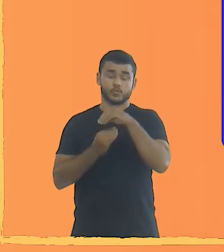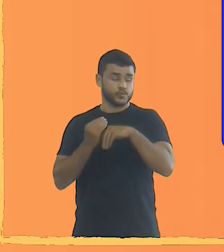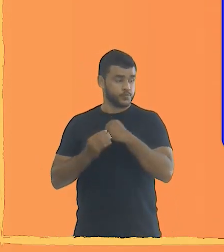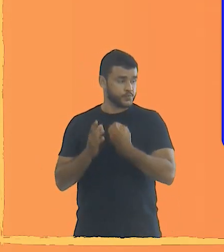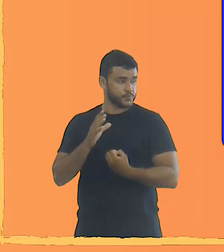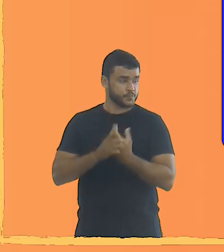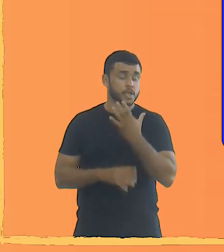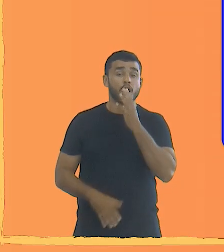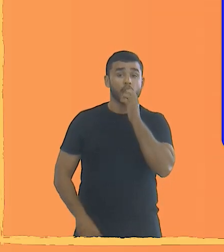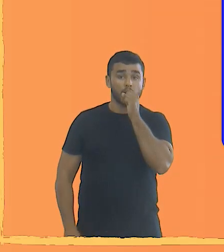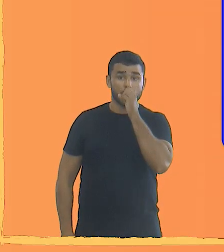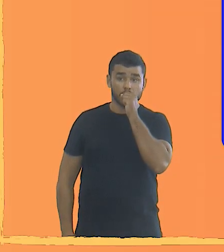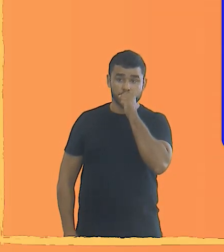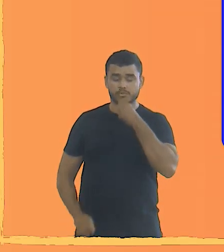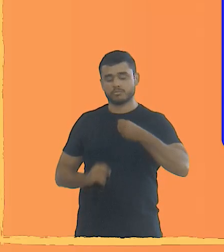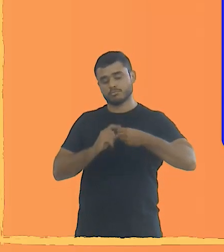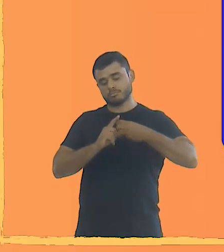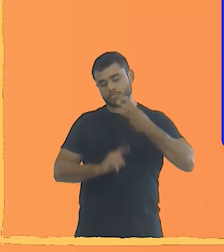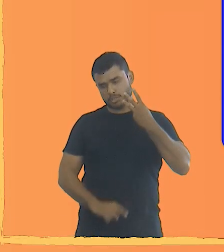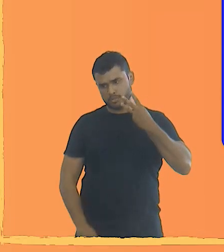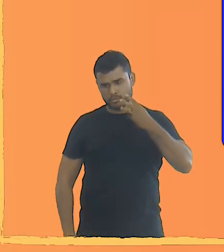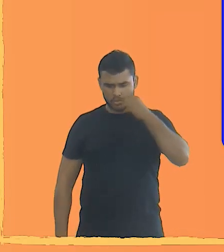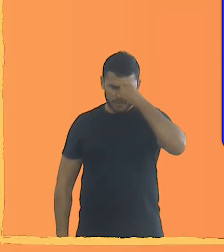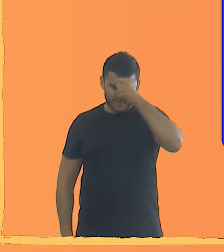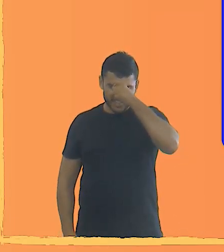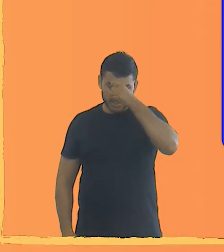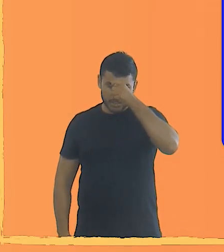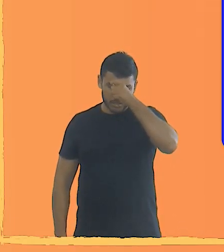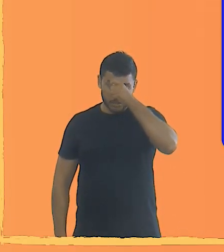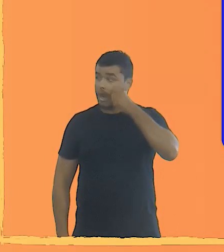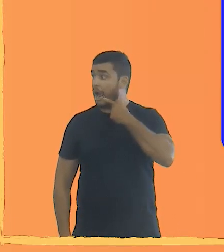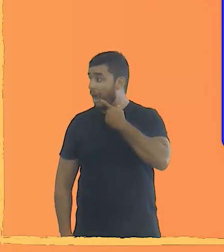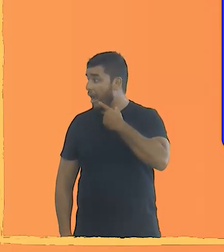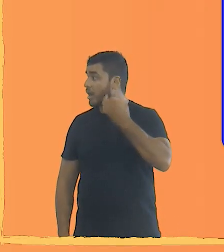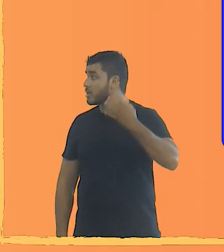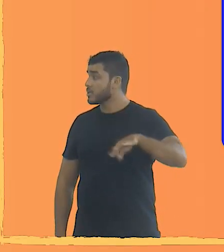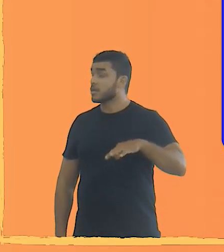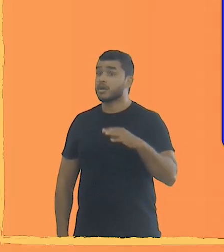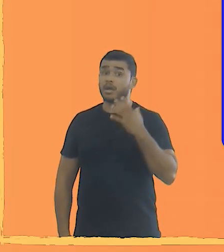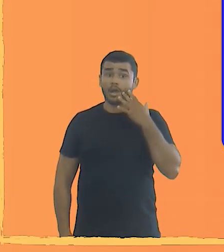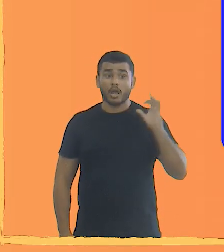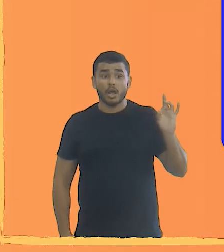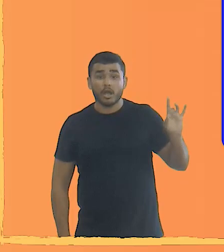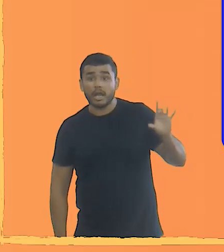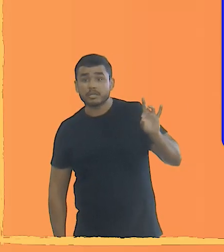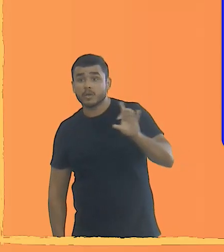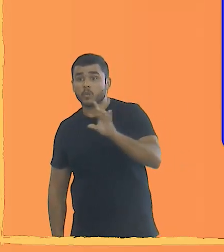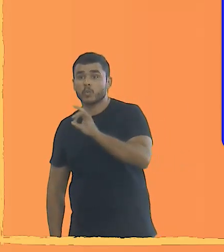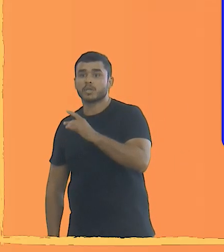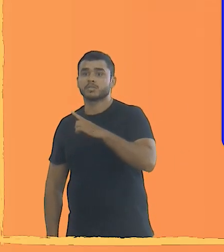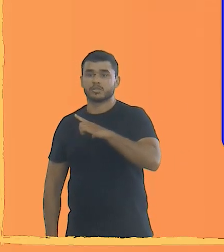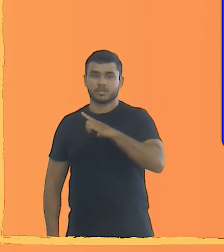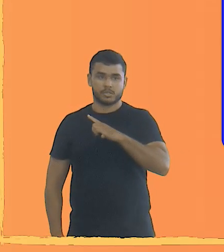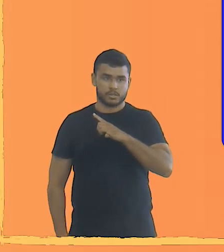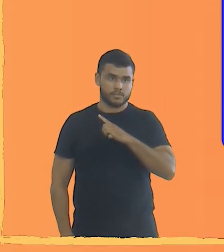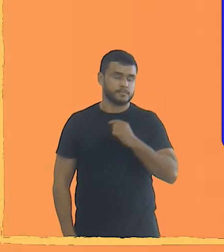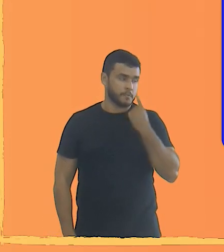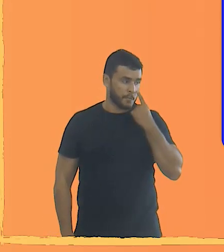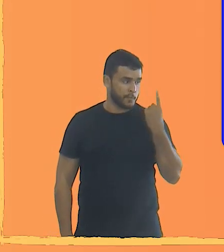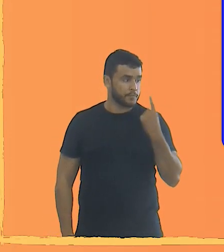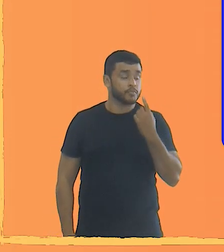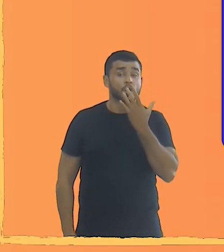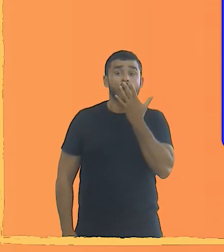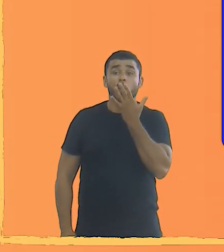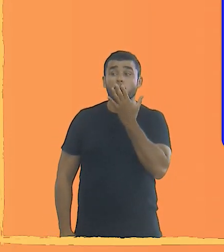escuro. Então vejam que para resolver essa questão, a gente está fazendo cada uma separadamente. A gente fez só das